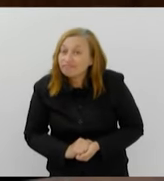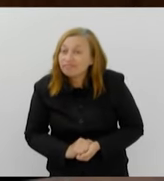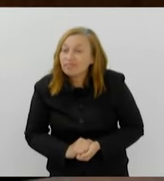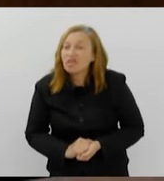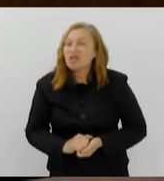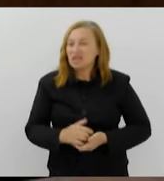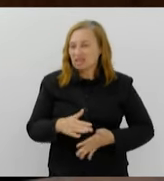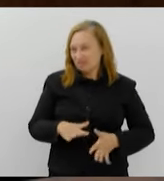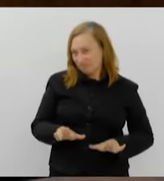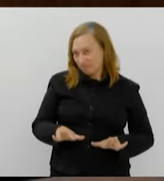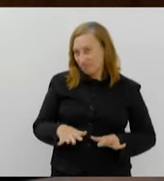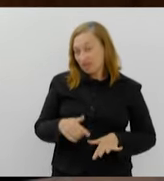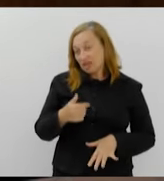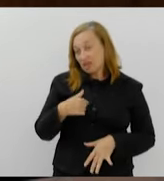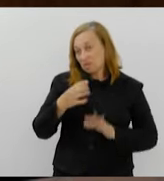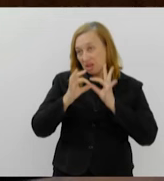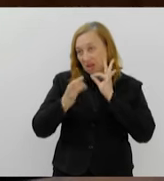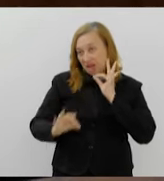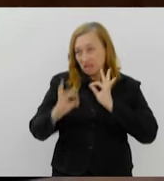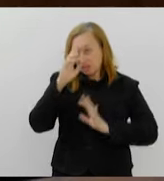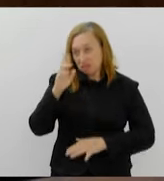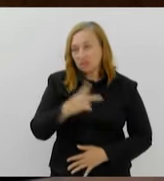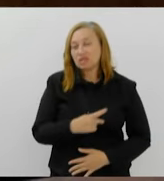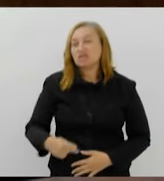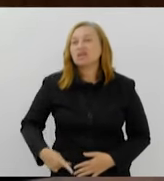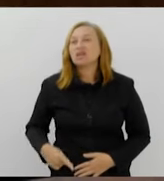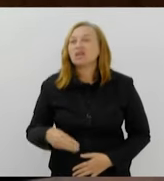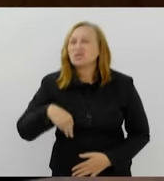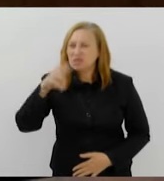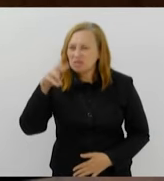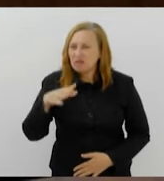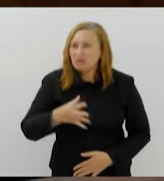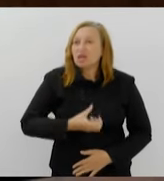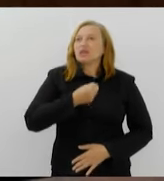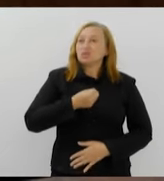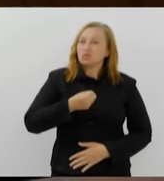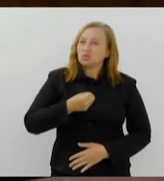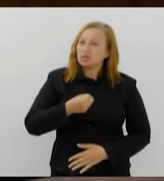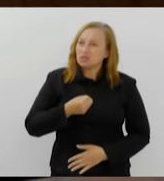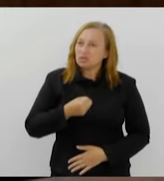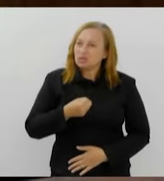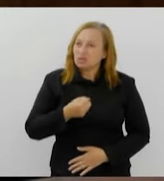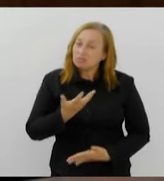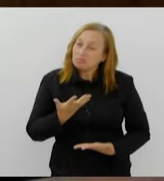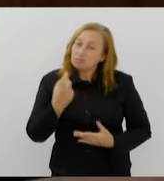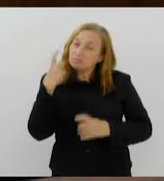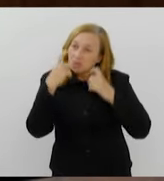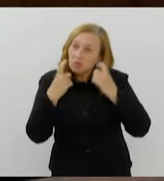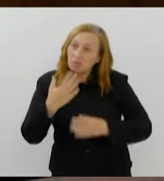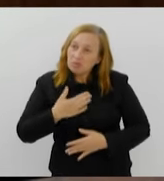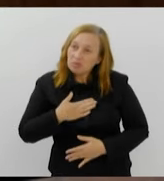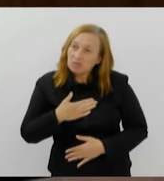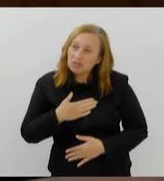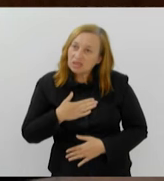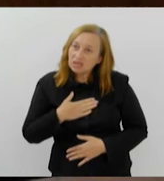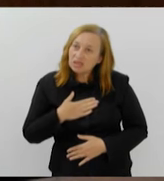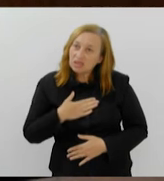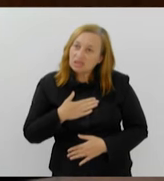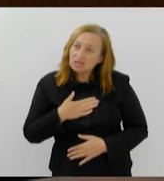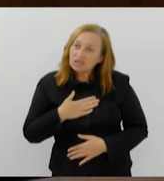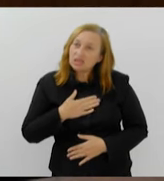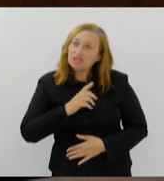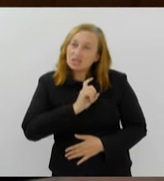mais S não estender presidente assusta e que me preocupa é a